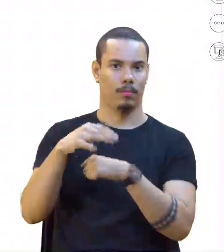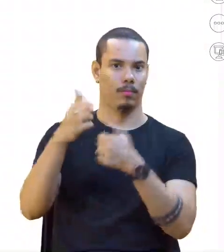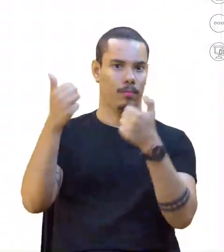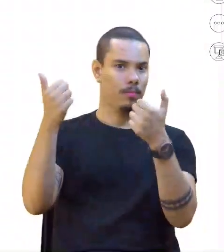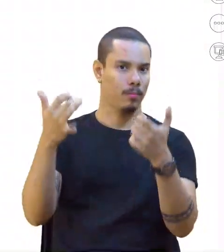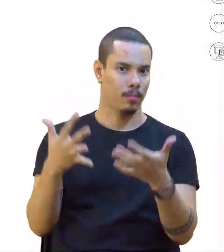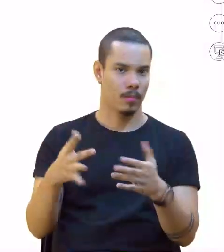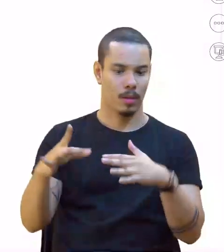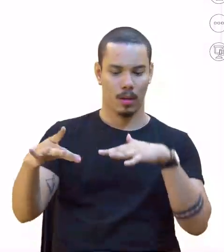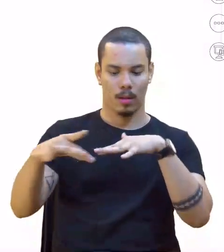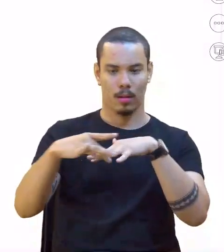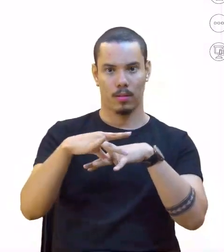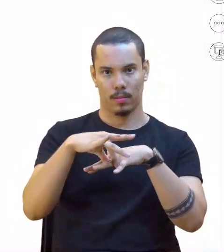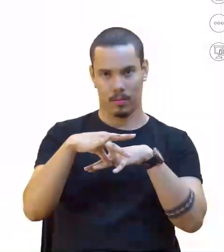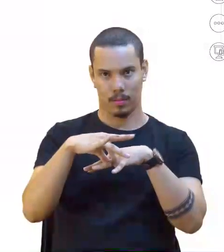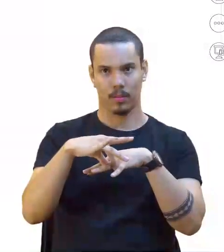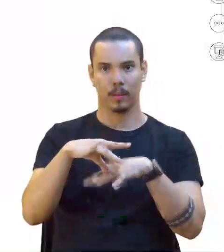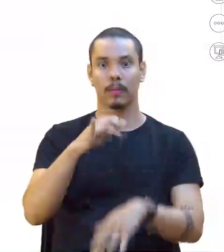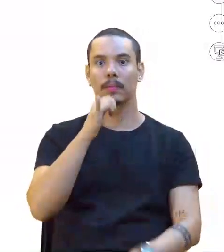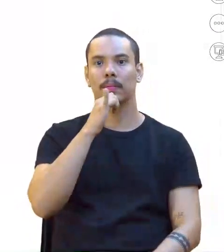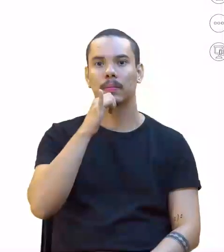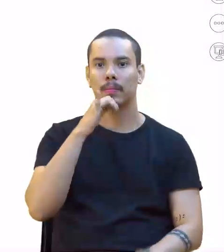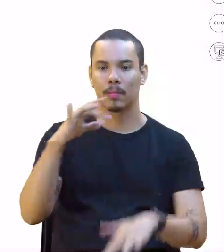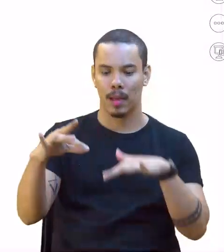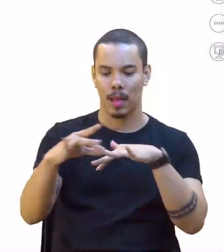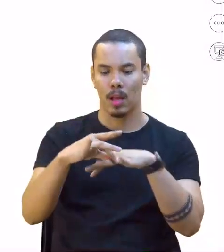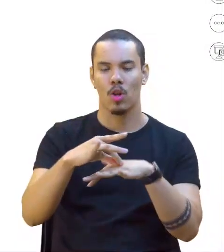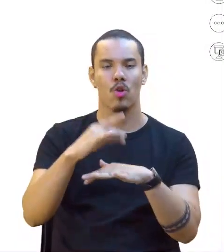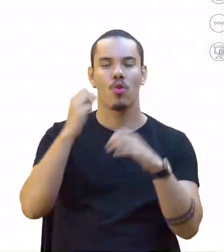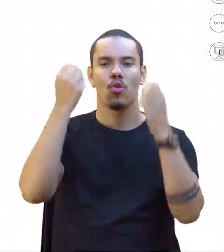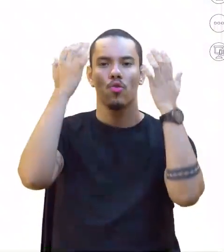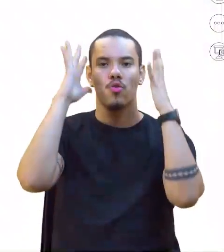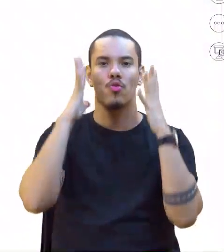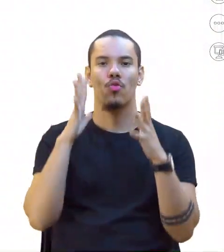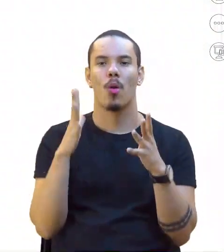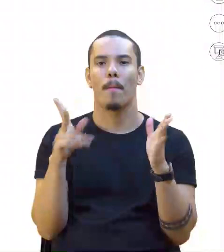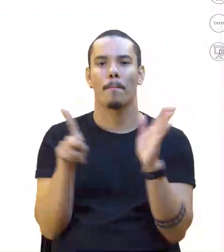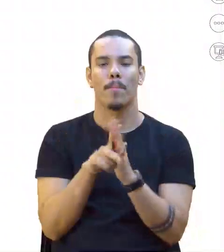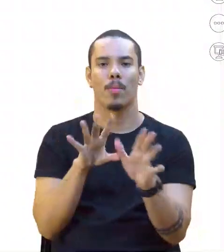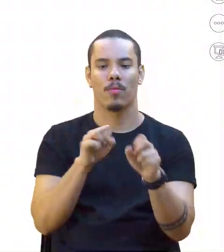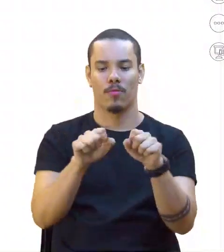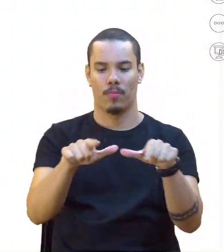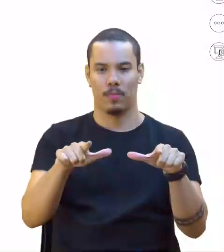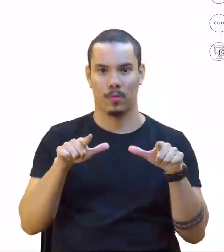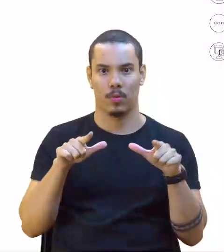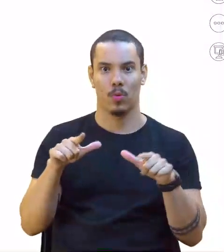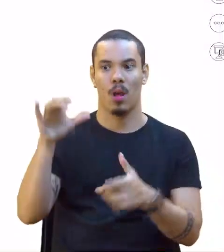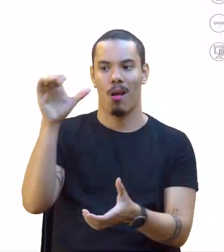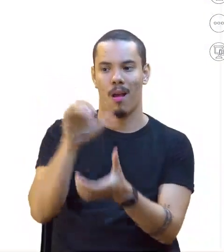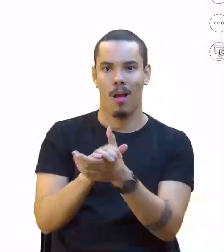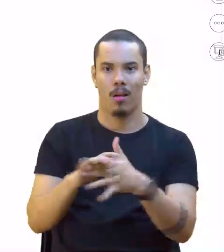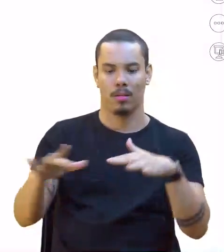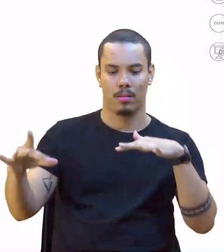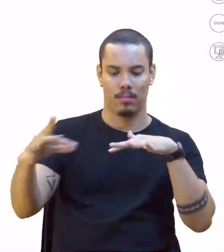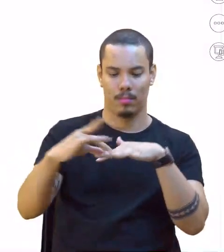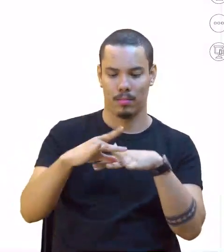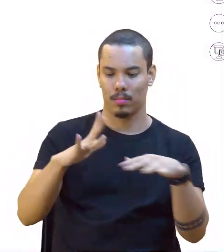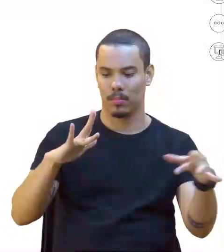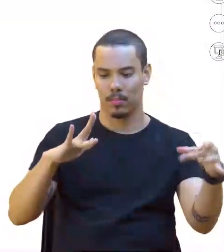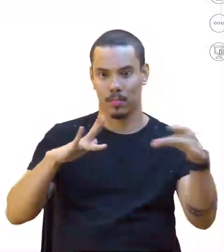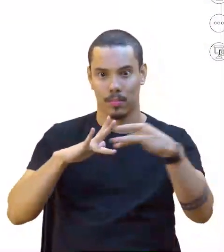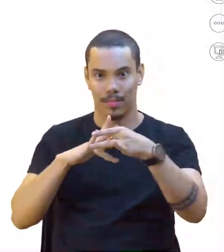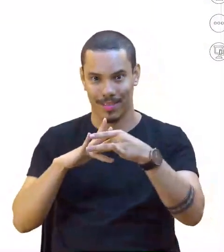aliança para vocês. Não tem um anel de formatura? Não tem aliança quando a gente casa? Não tem aqui, ó, esses